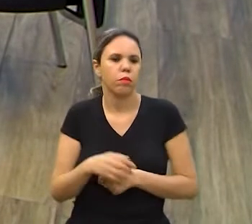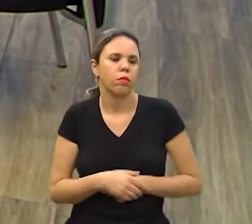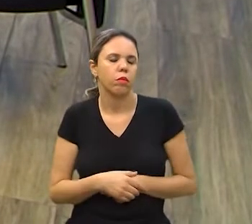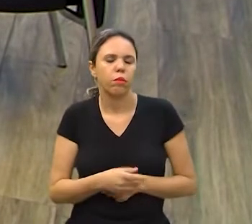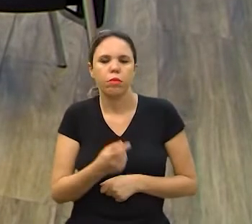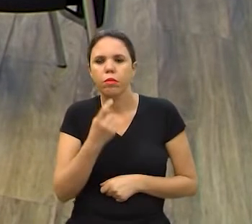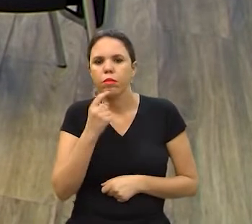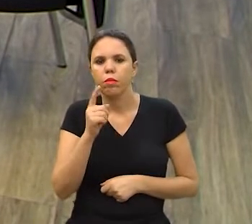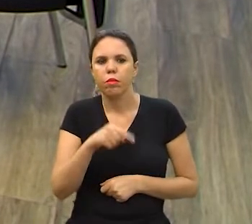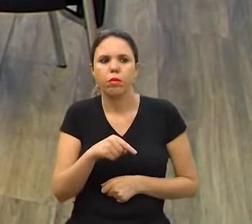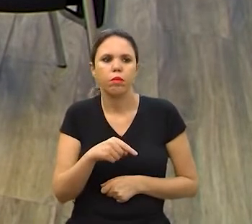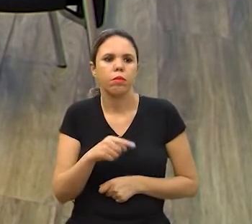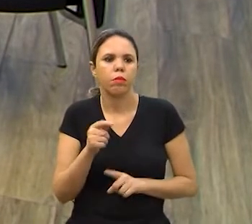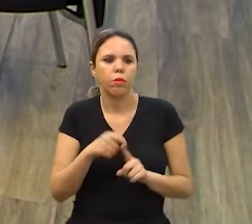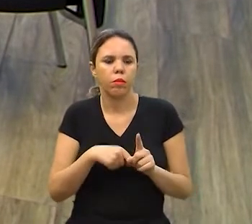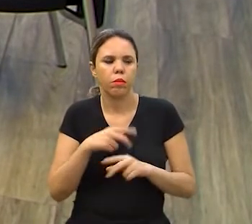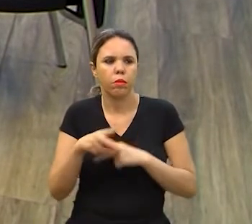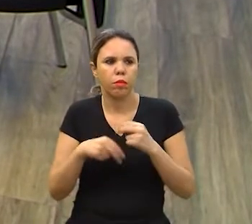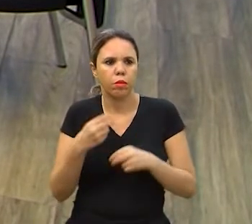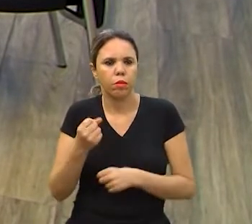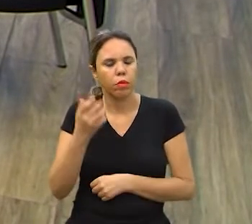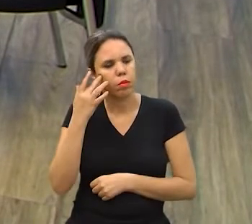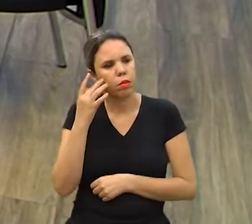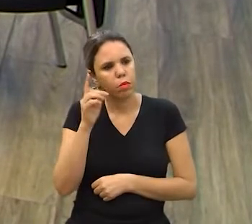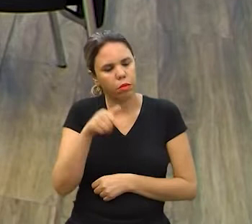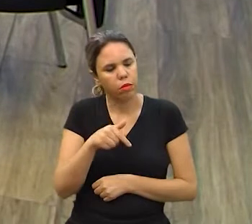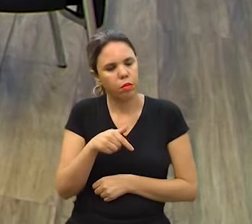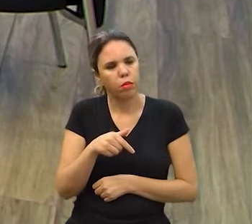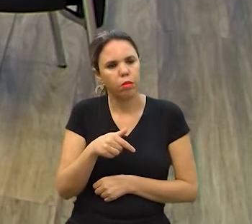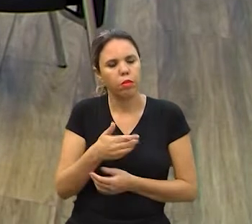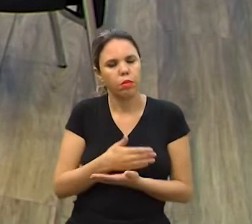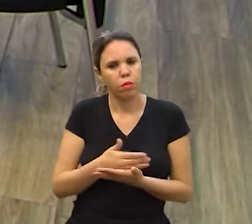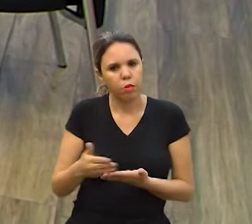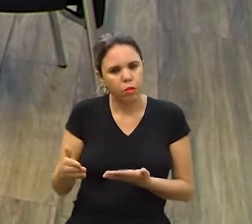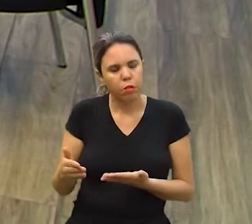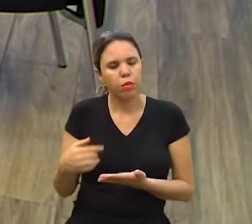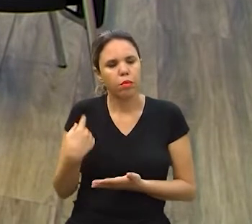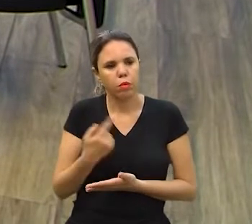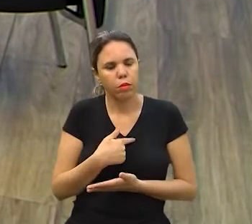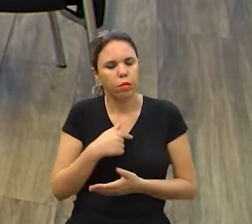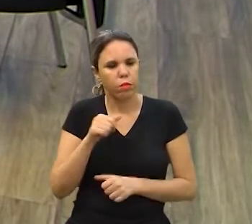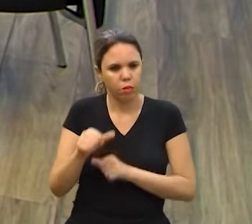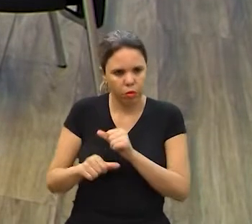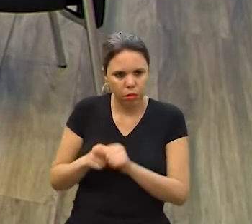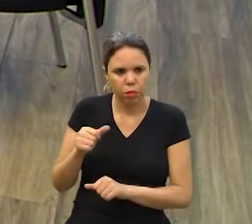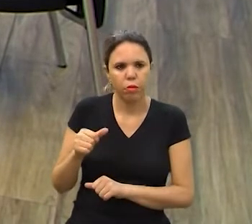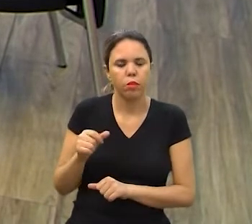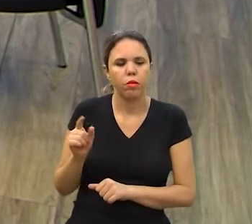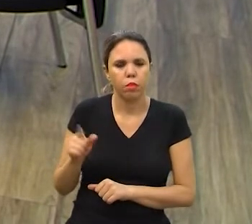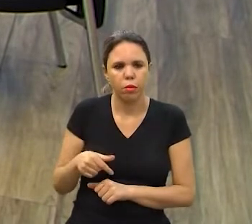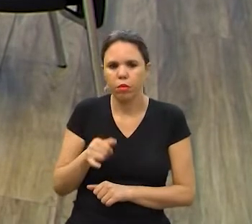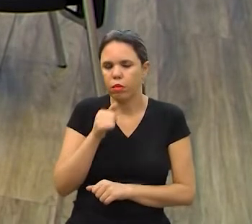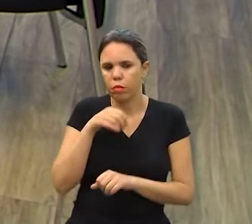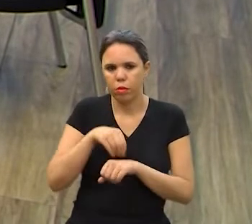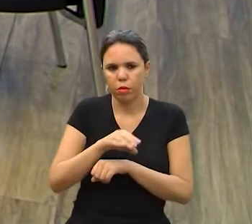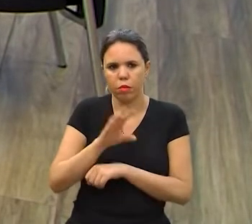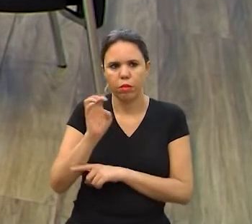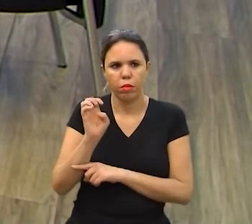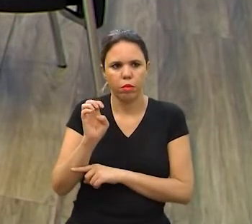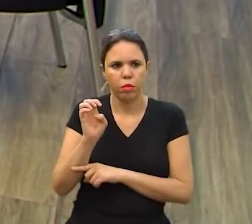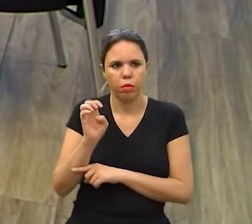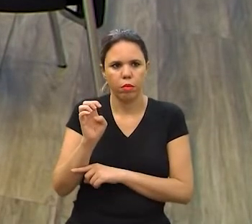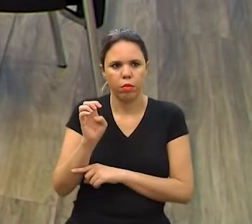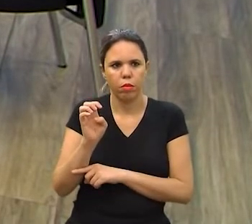estadual. Campinas, com o mês do Laço Branco, o senhor acha que é um pontapé para que a gente mude e seja exemplo